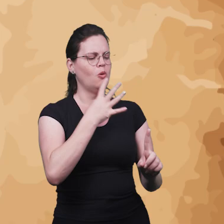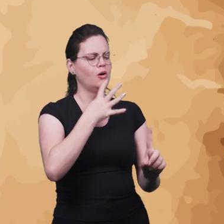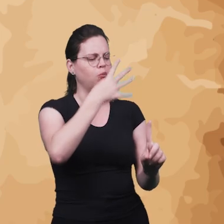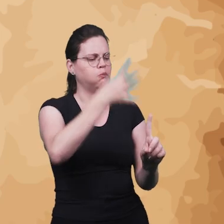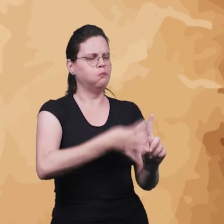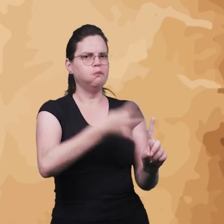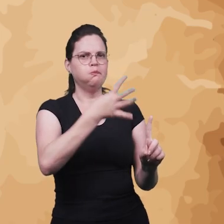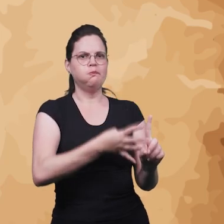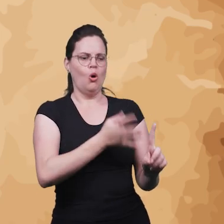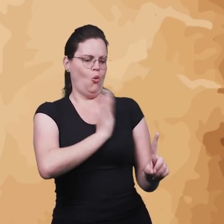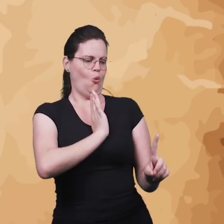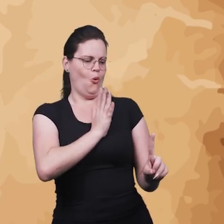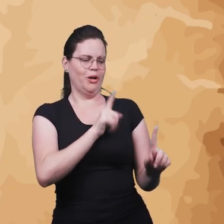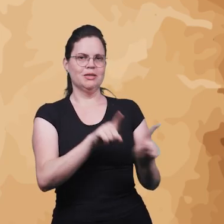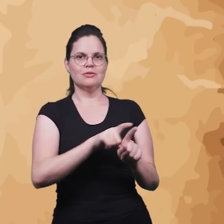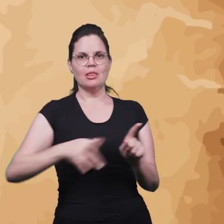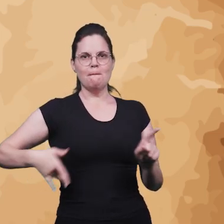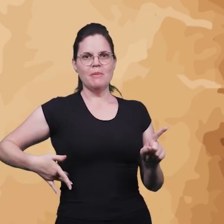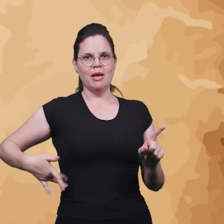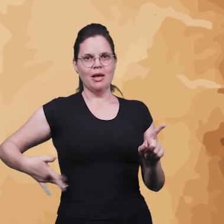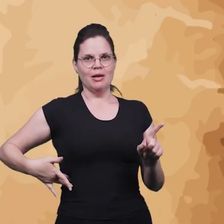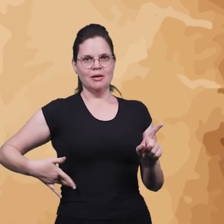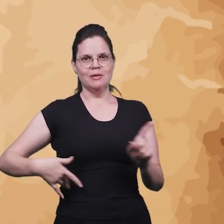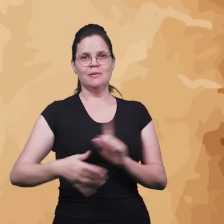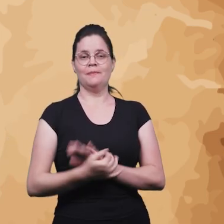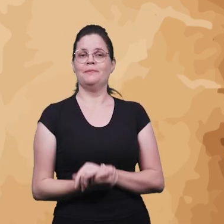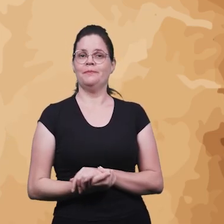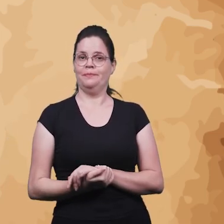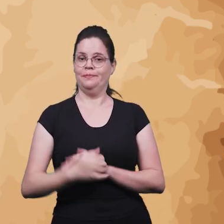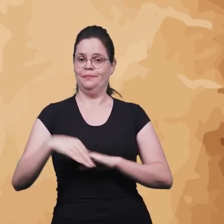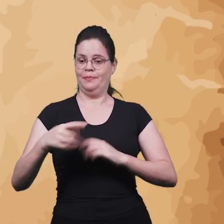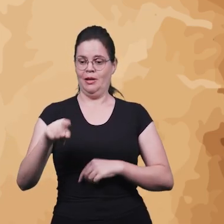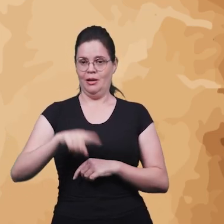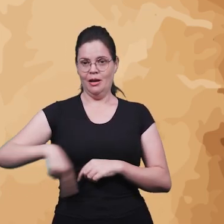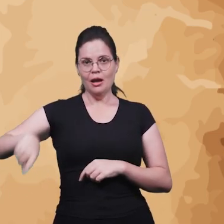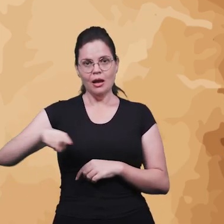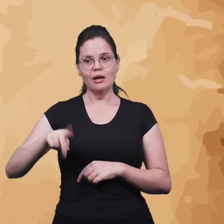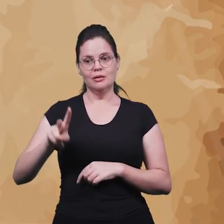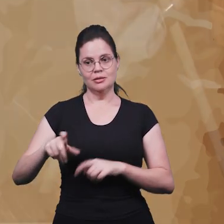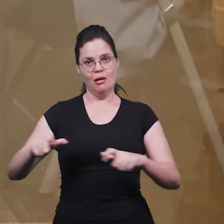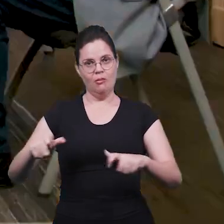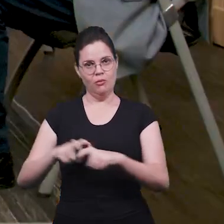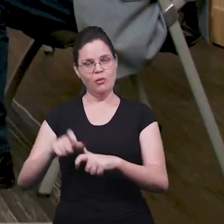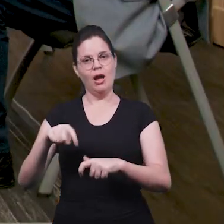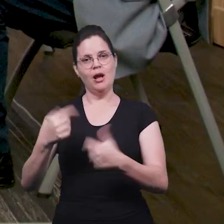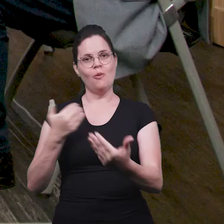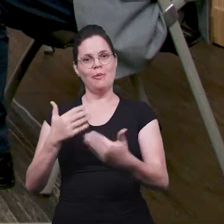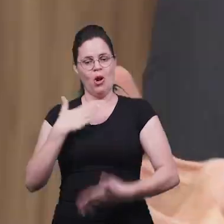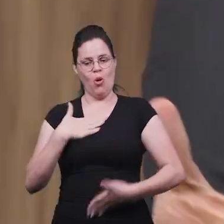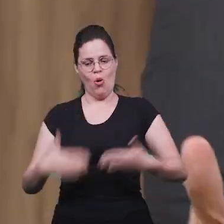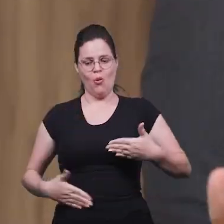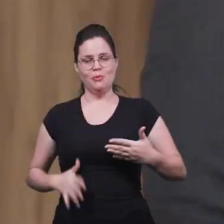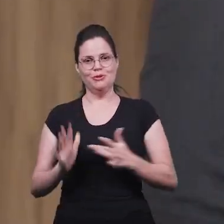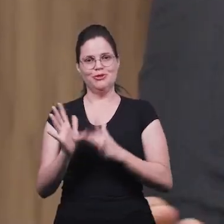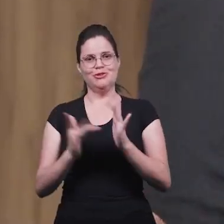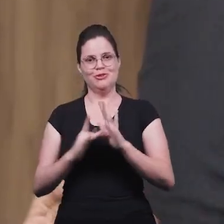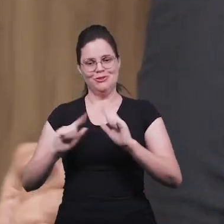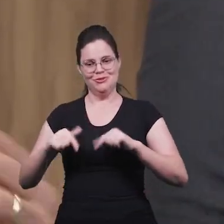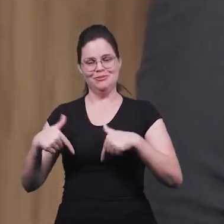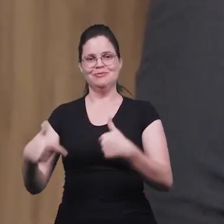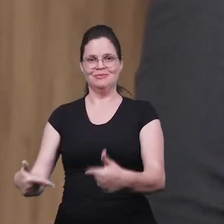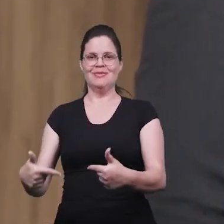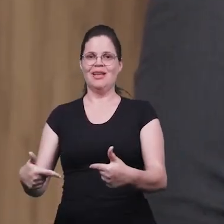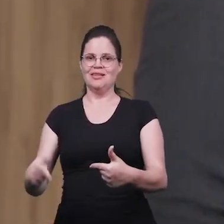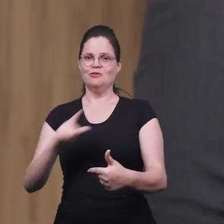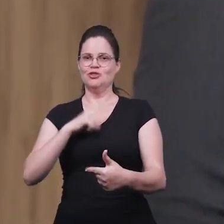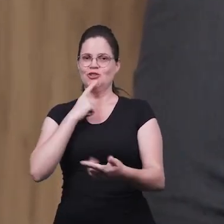Ou seja, uma igreja que ainda era corpo de Cristo, que tinha a operação do sangue de